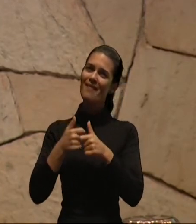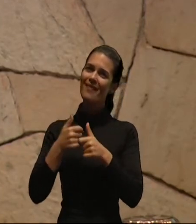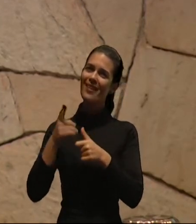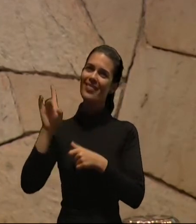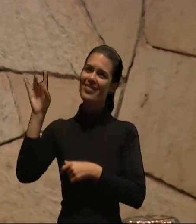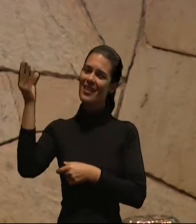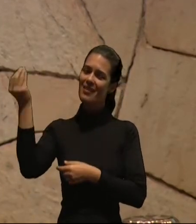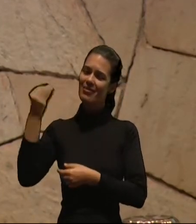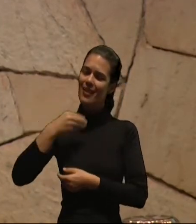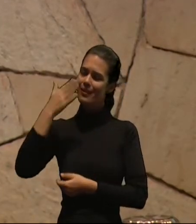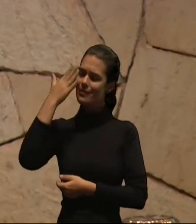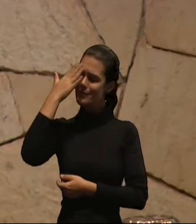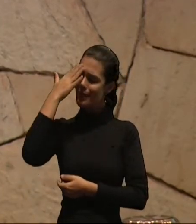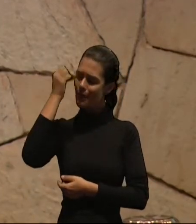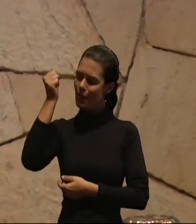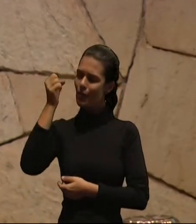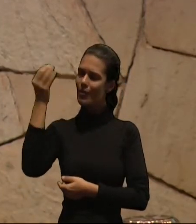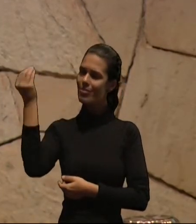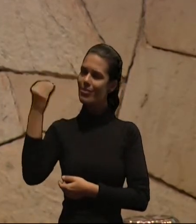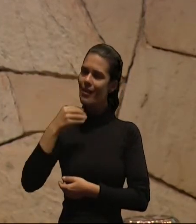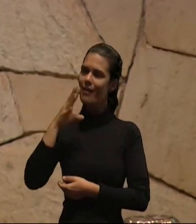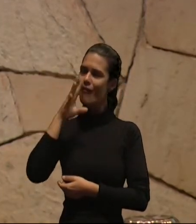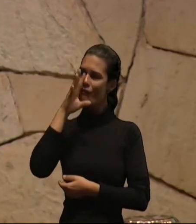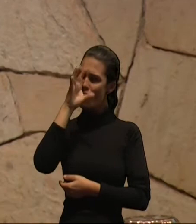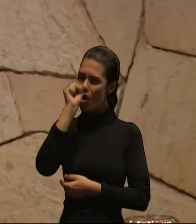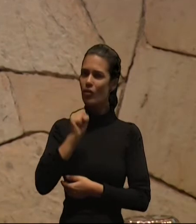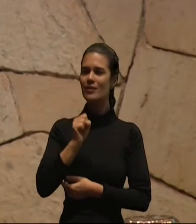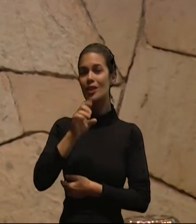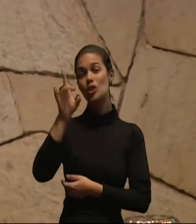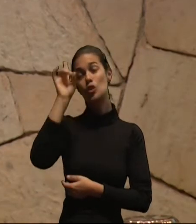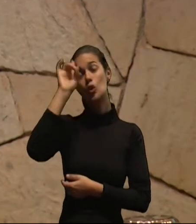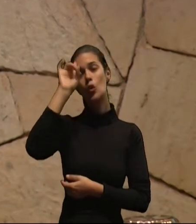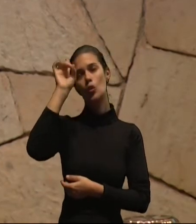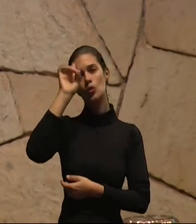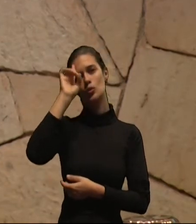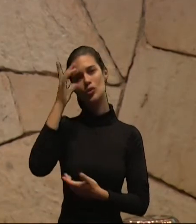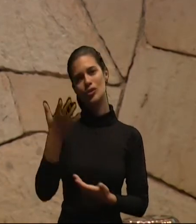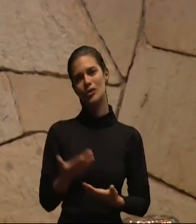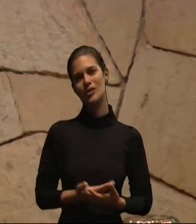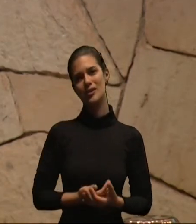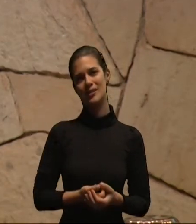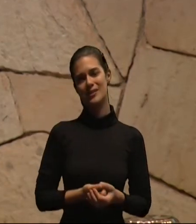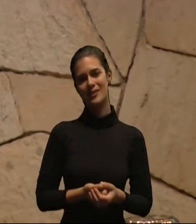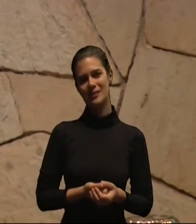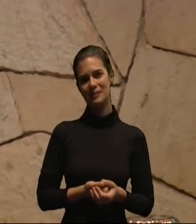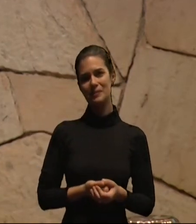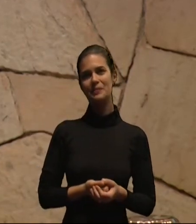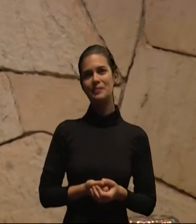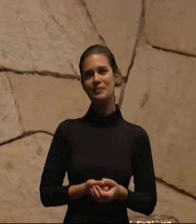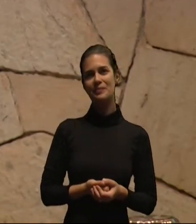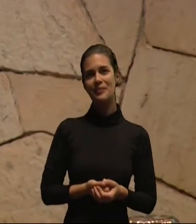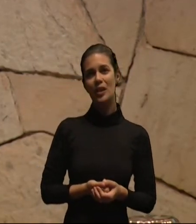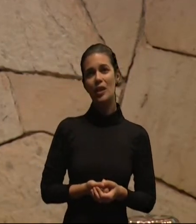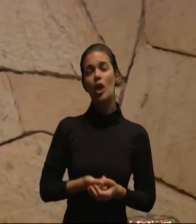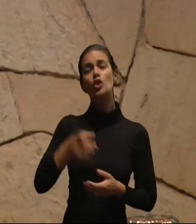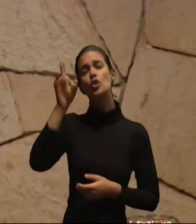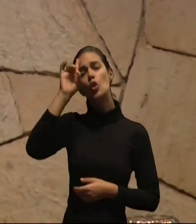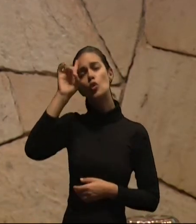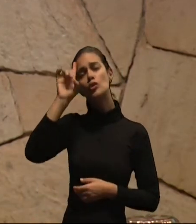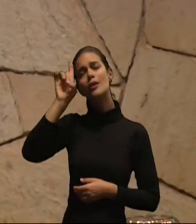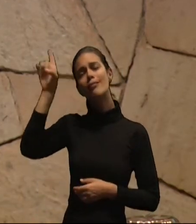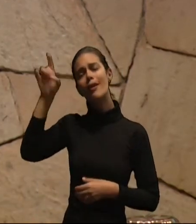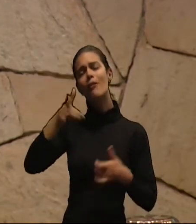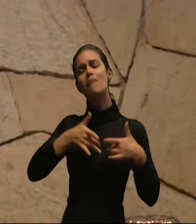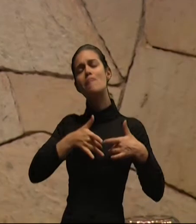povo, forças a cada dia. A palavra diz que a cada dia as misericórdias do Senhor se renovam. A cada manhã